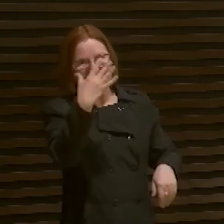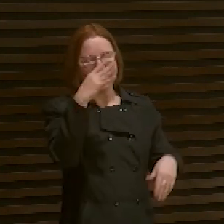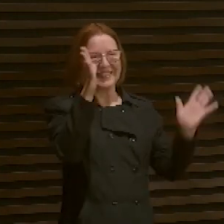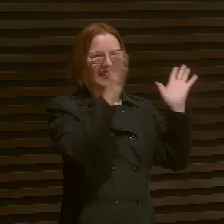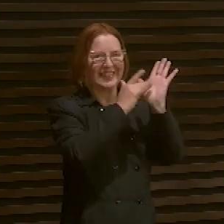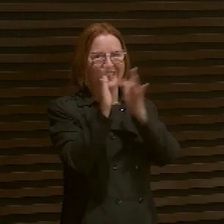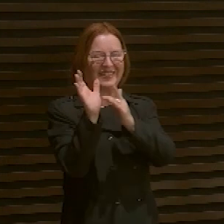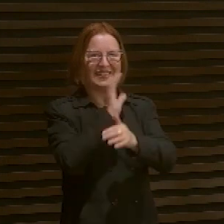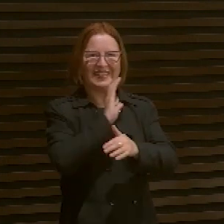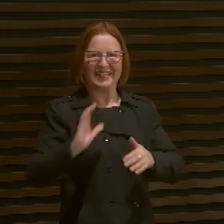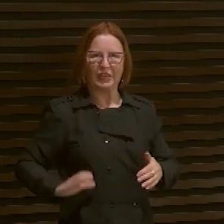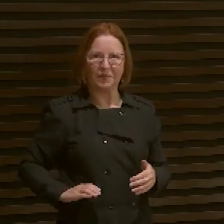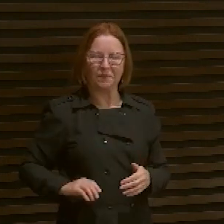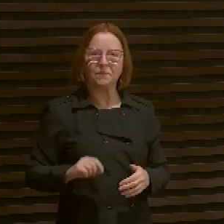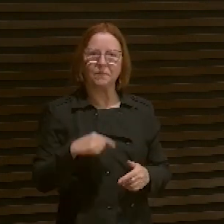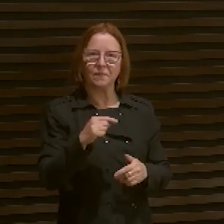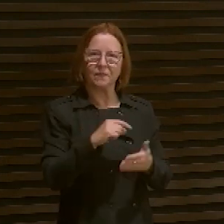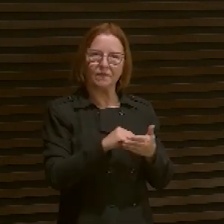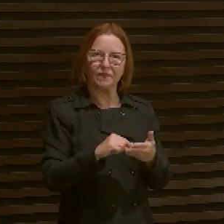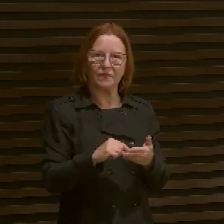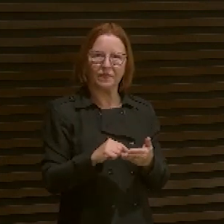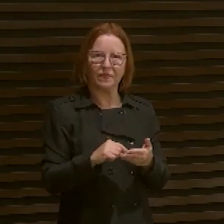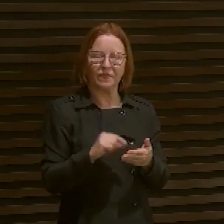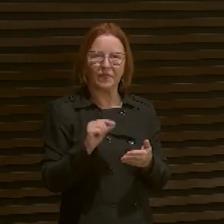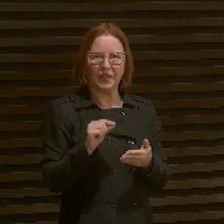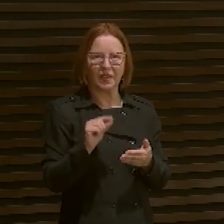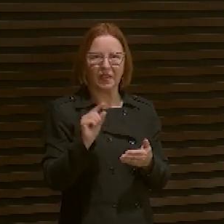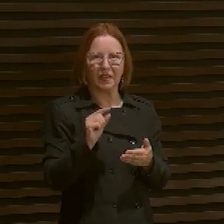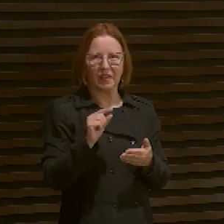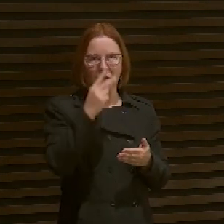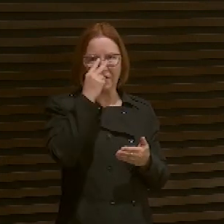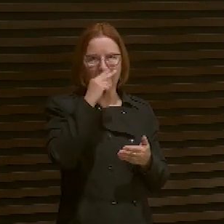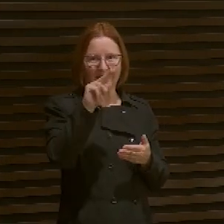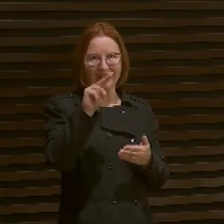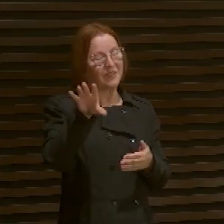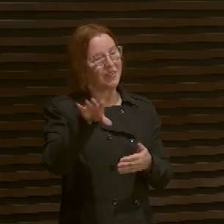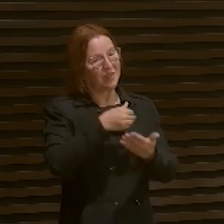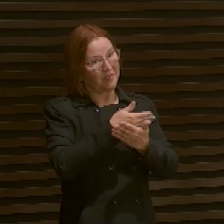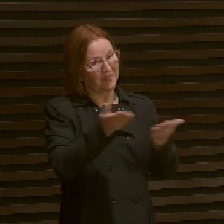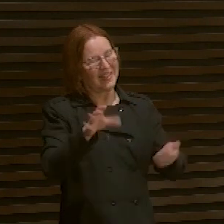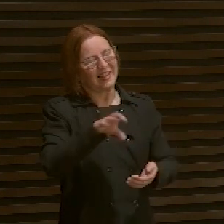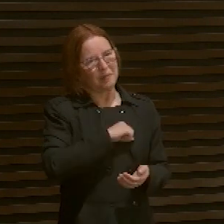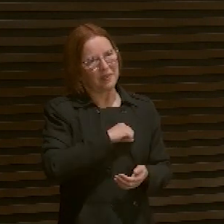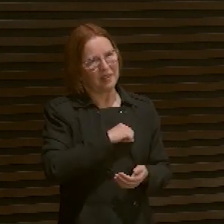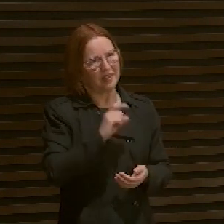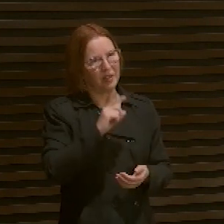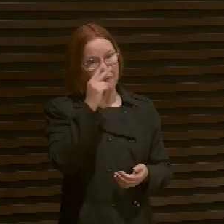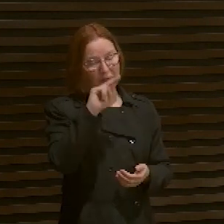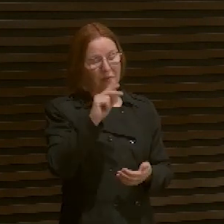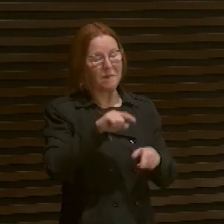Cristo. Próximo. A quem, não havendo visto, amais. No qual, não vendo agora, mas